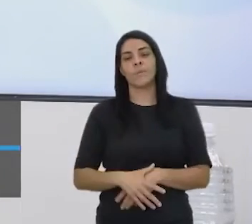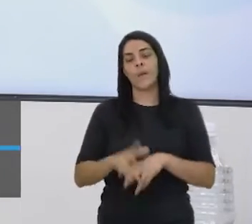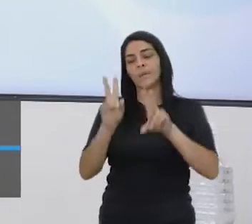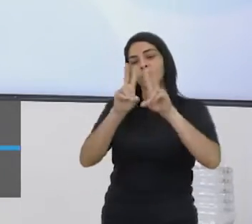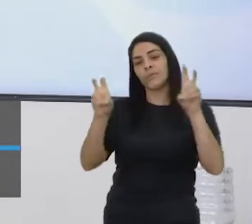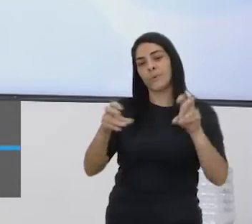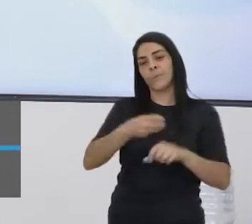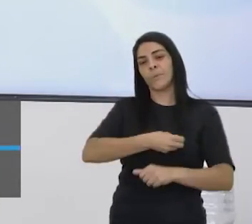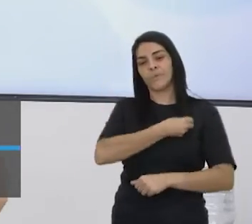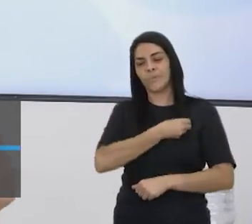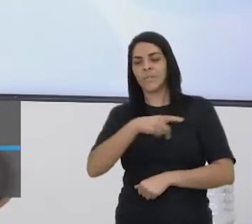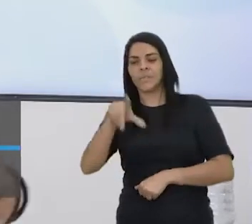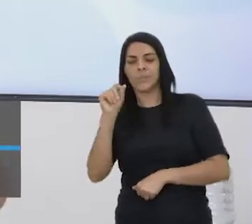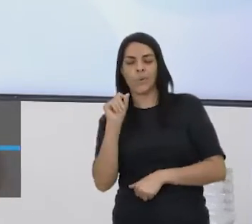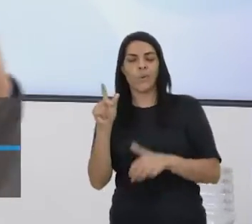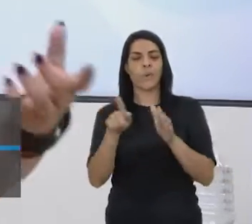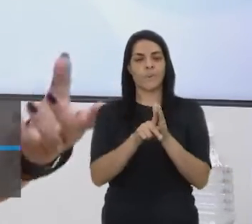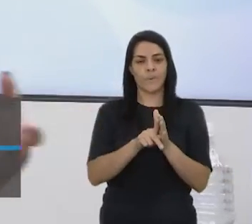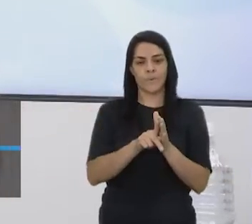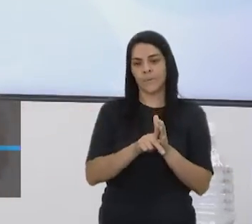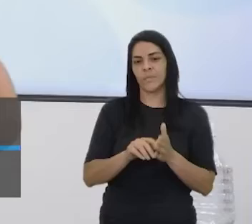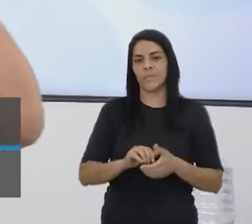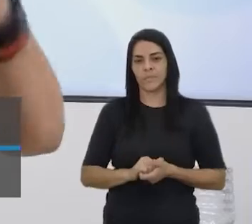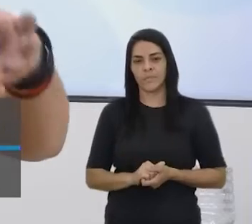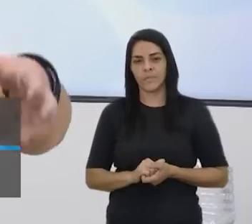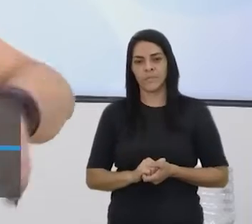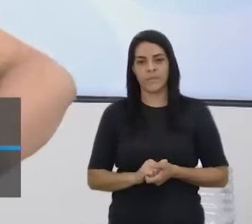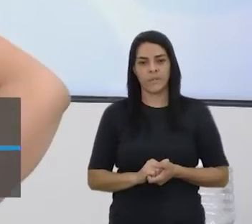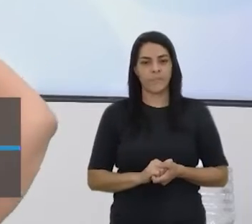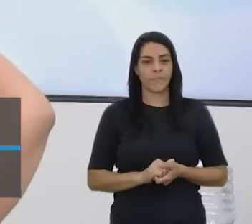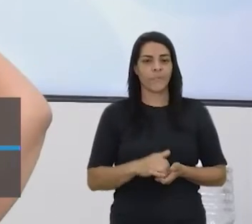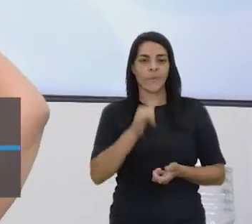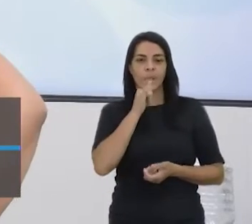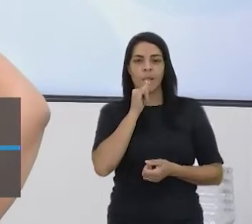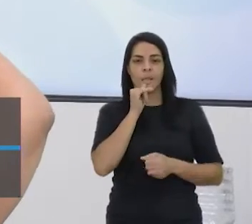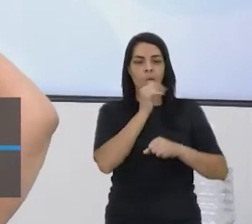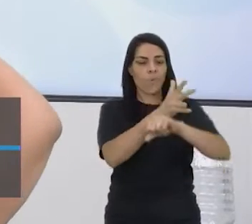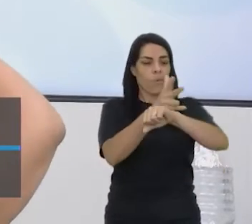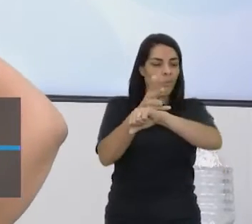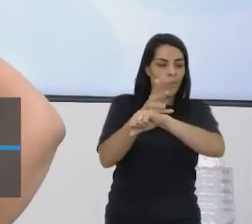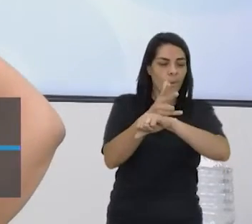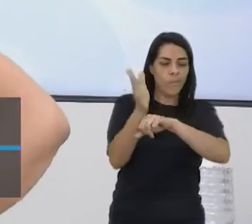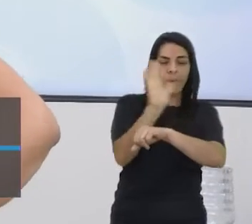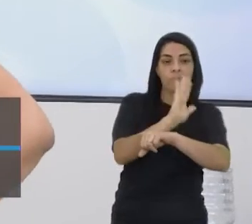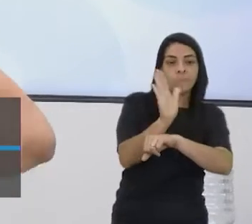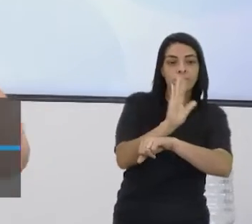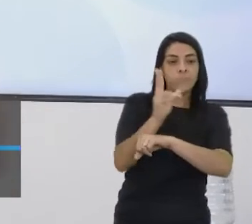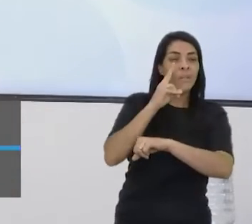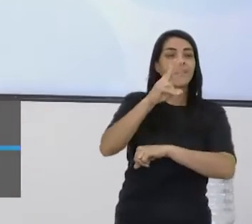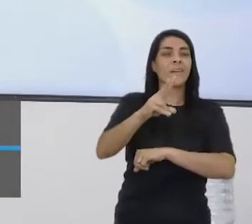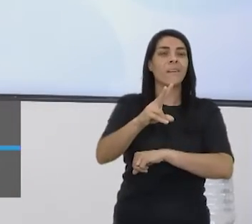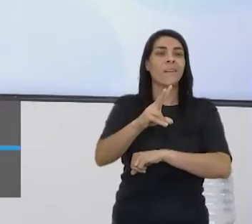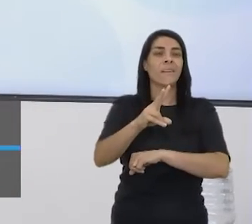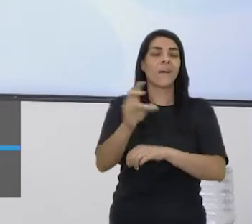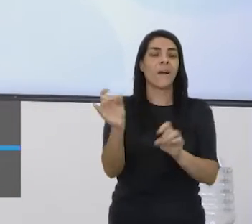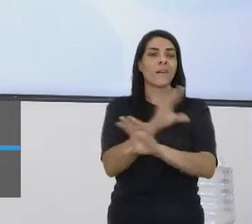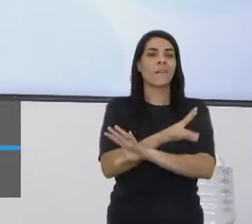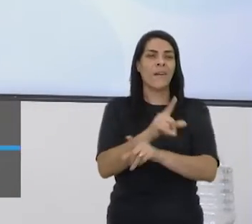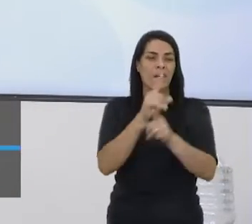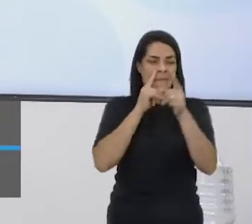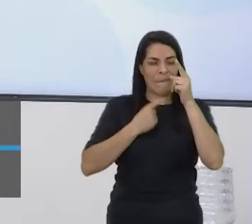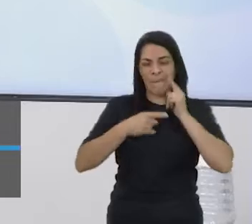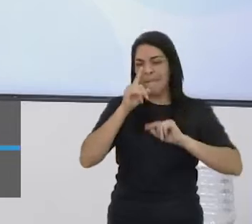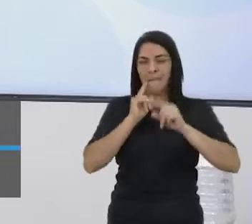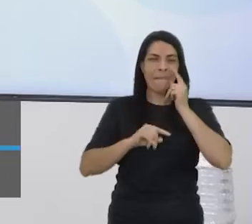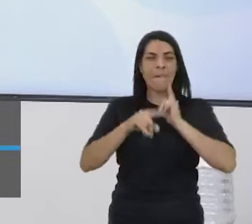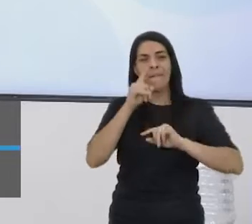vida sobre as nossas escolhas Quem Nunca Termina um filme chorando assim ó inconsolável nunca